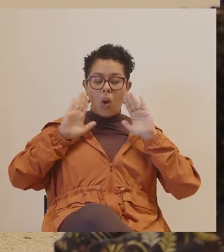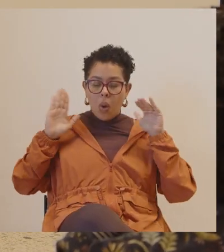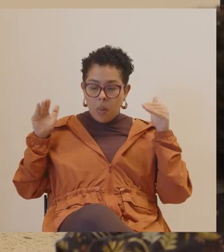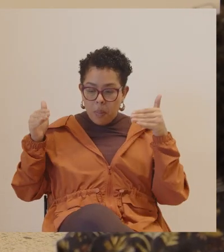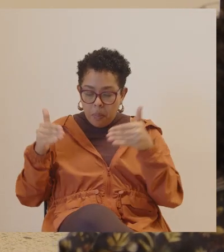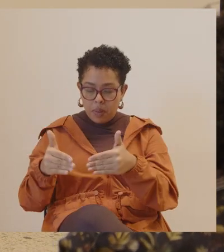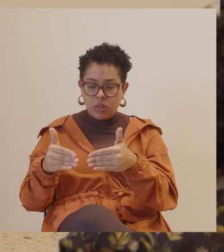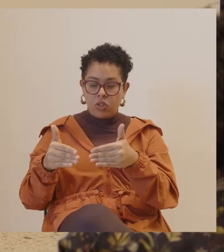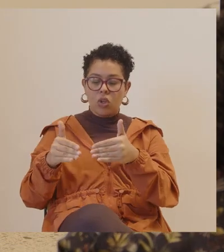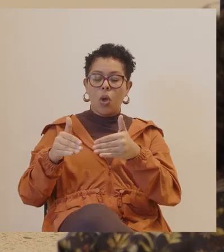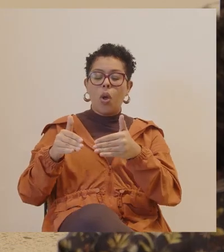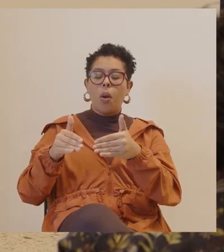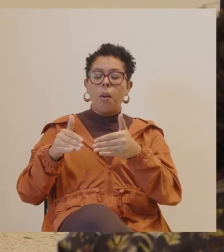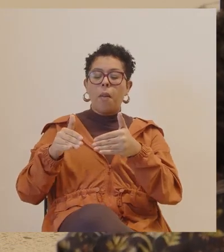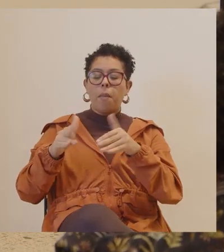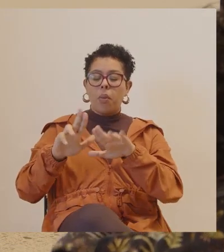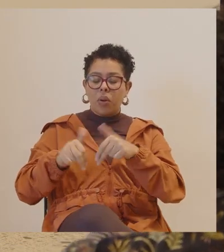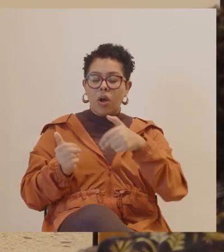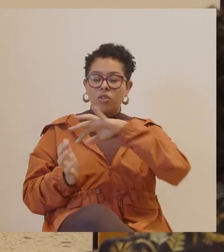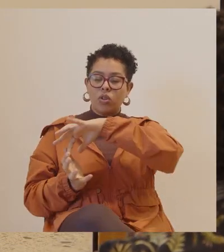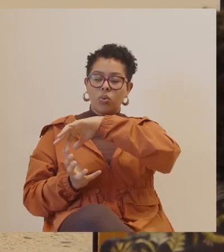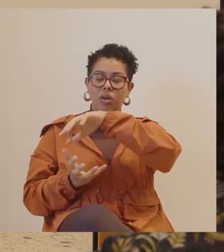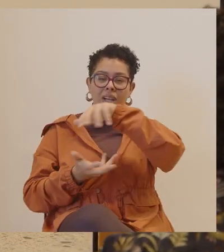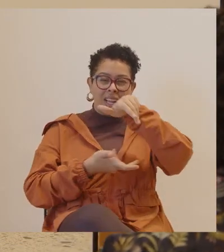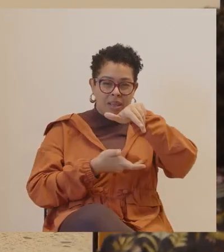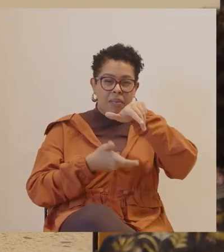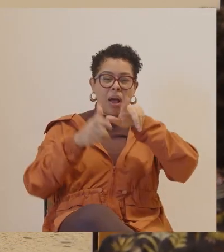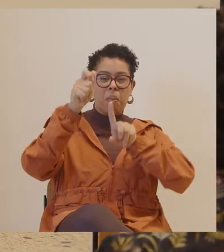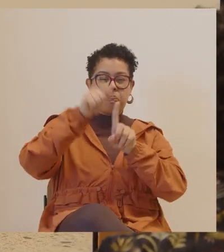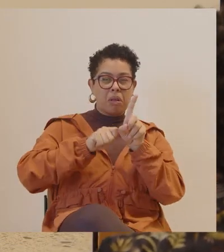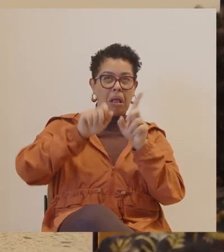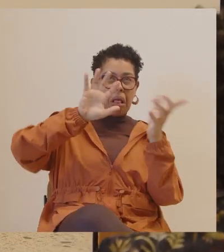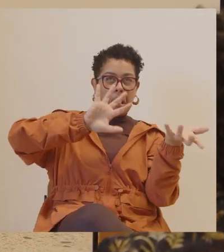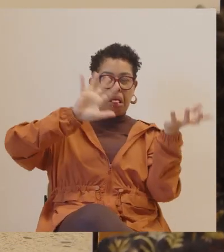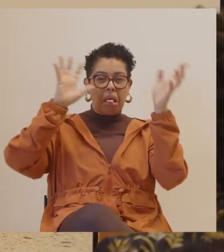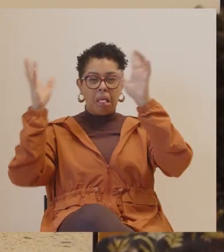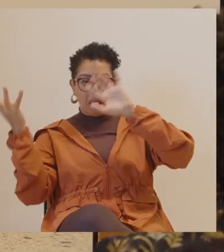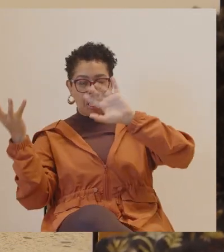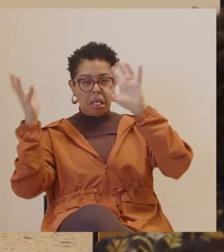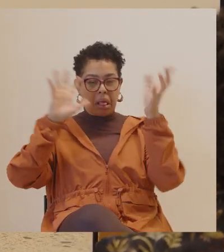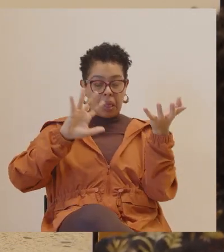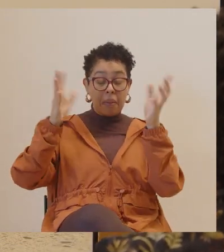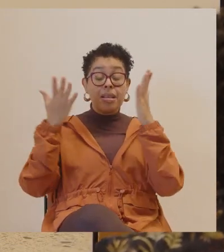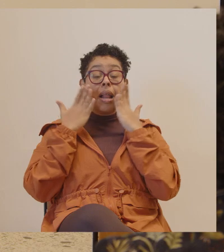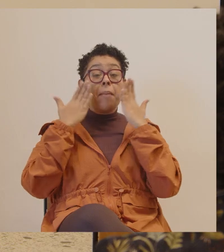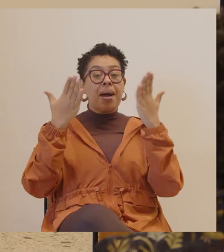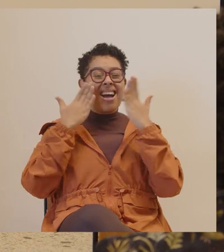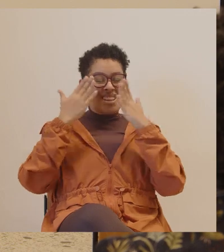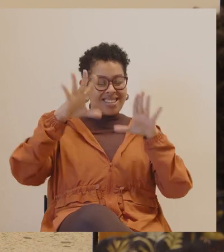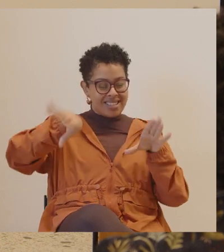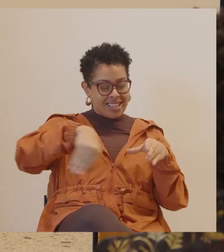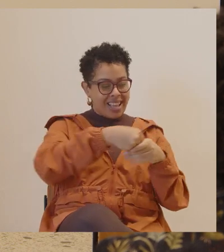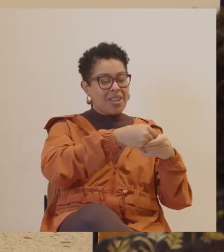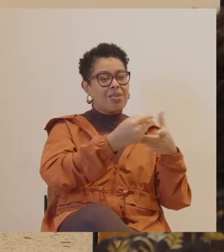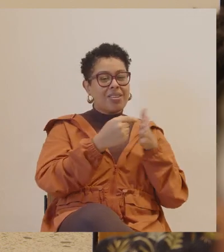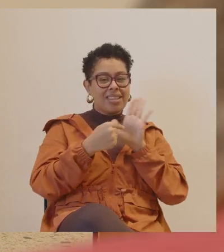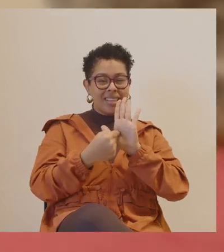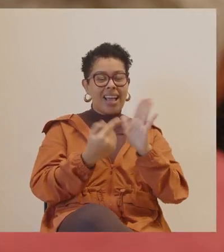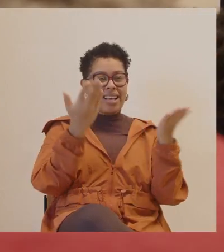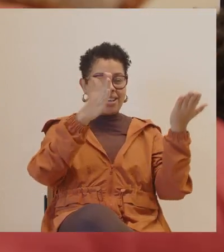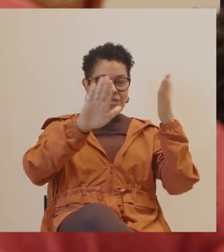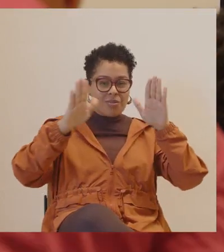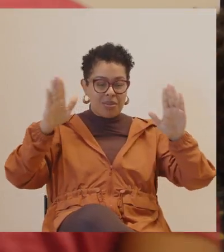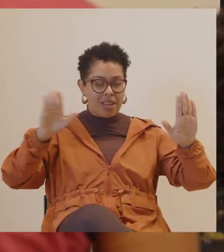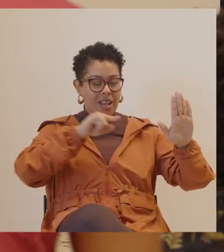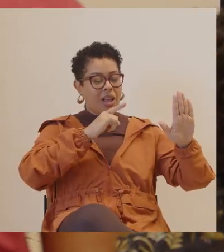da crise climática, né, mas ela aparece em muitos trabalhos da exposição, e que é justamente esse núcleo